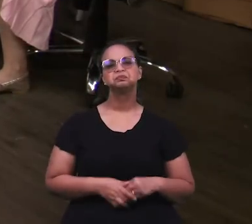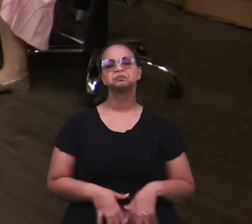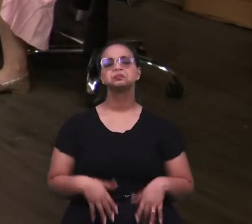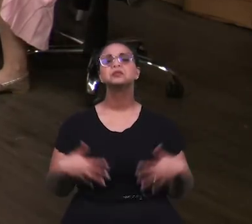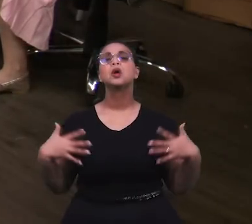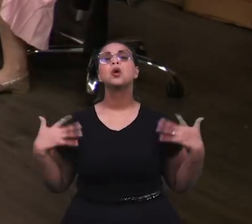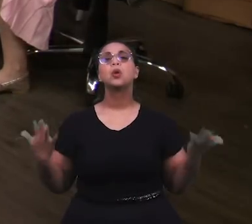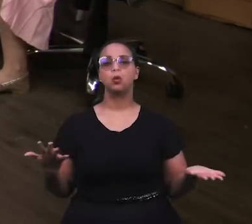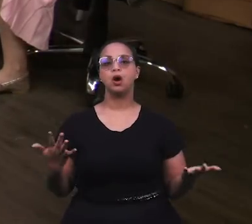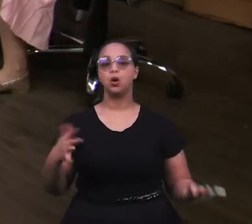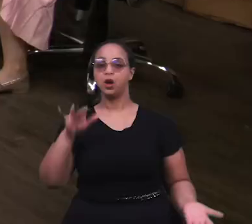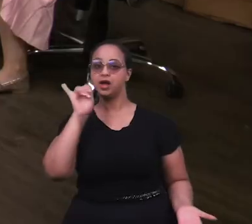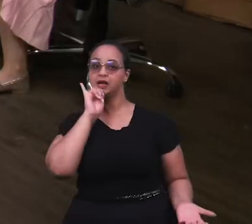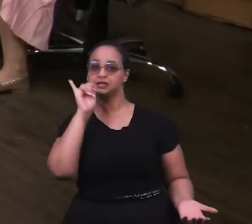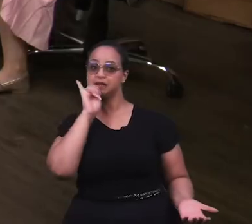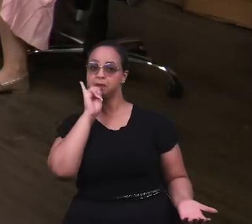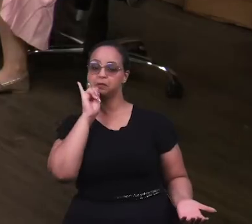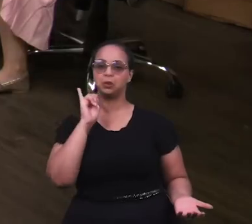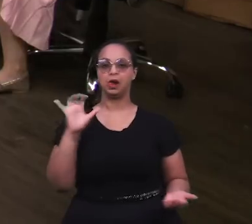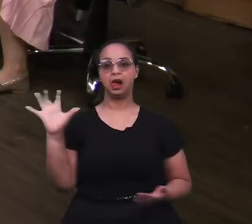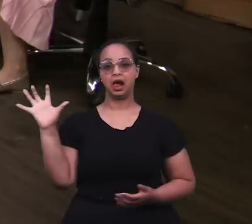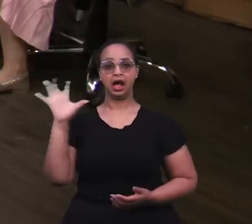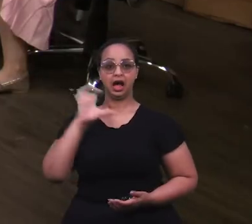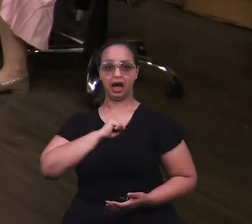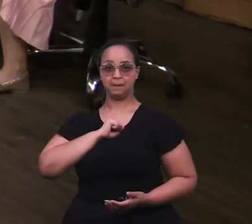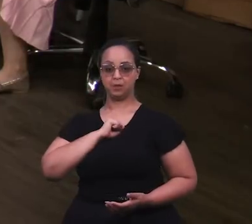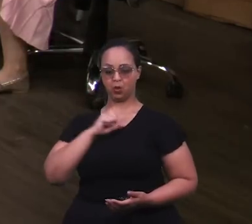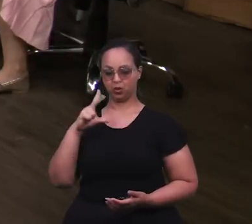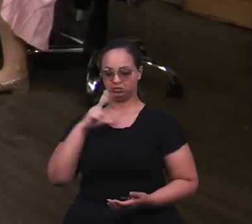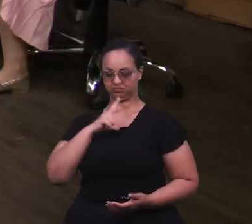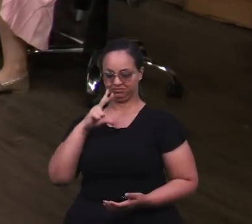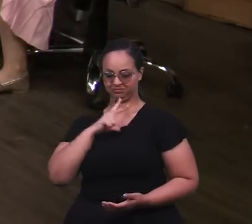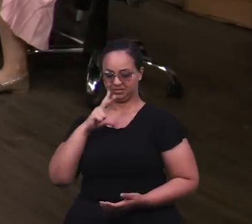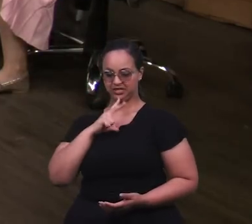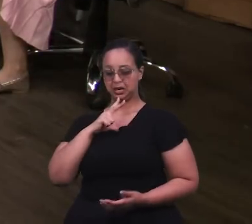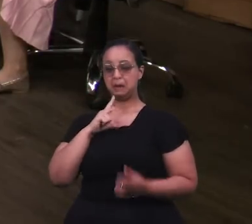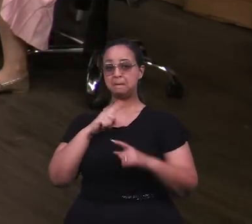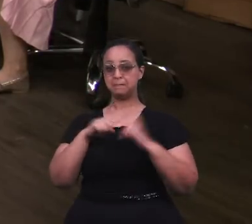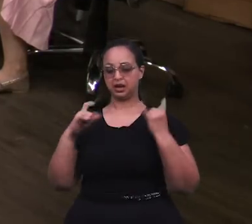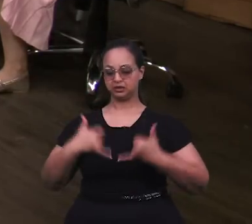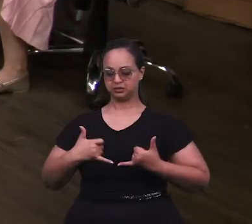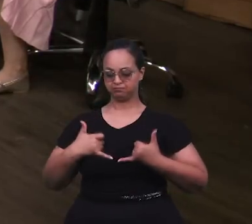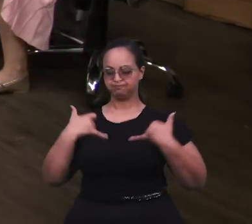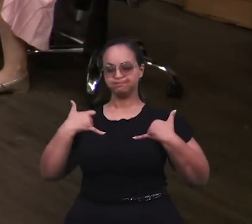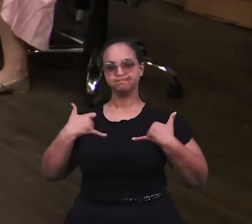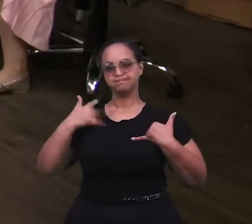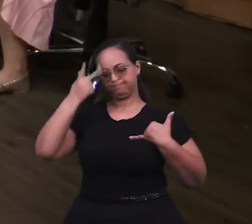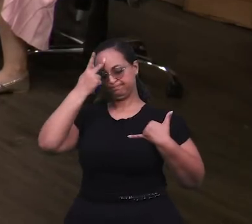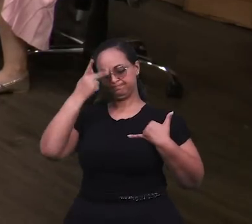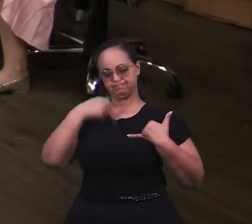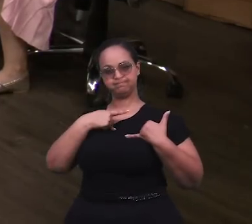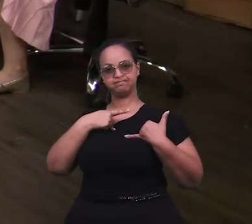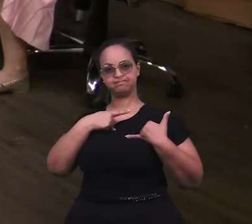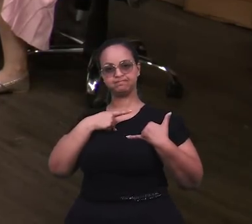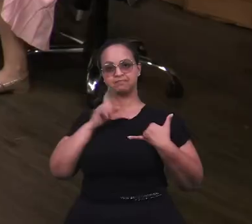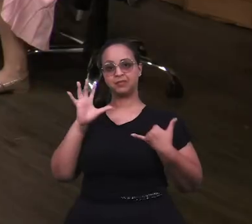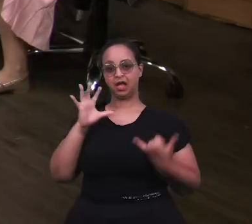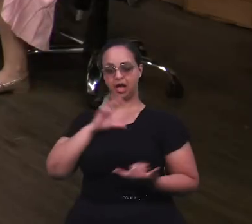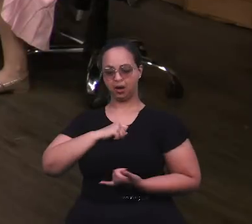diferença entre amor próprio e orgulho. São duas coisas diferentes. Amor próprio é uma